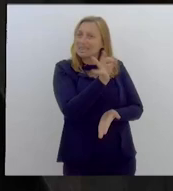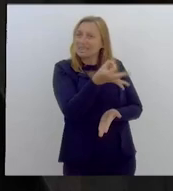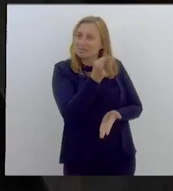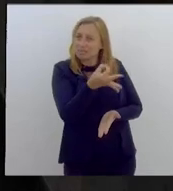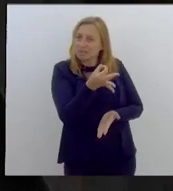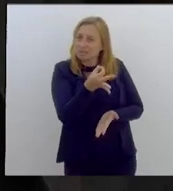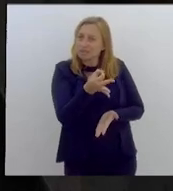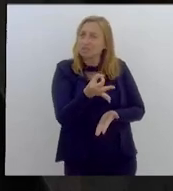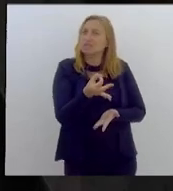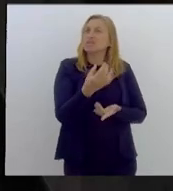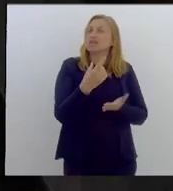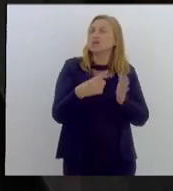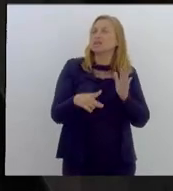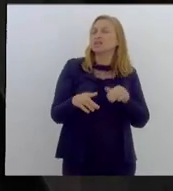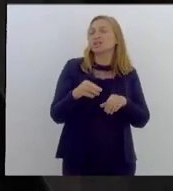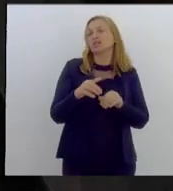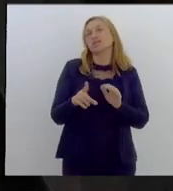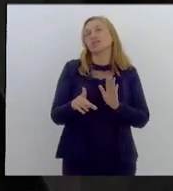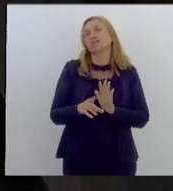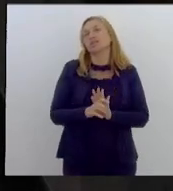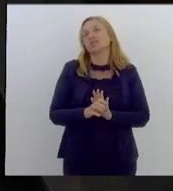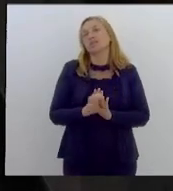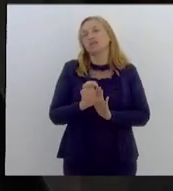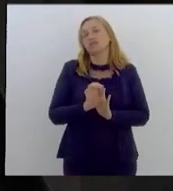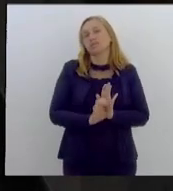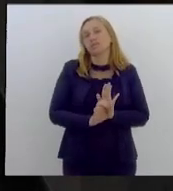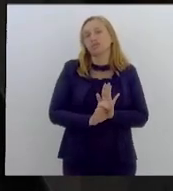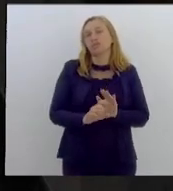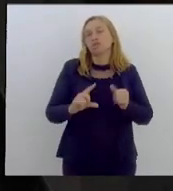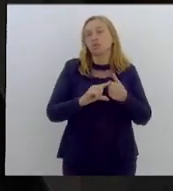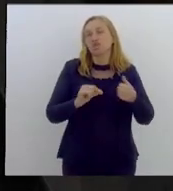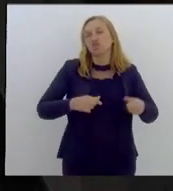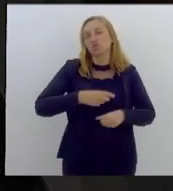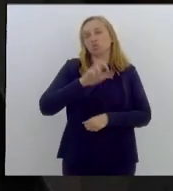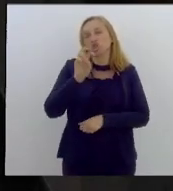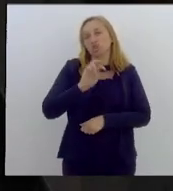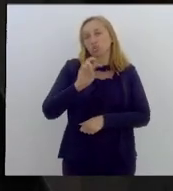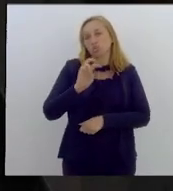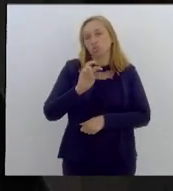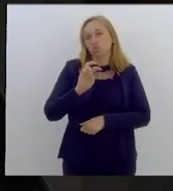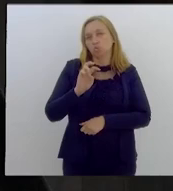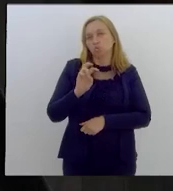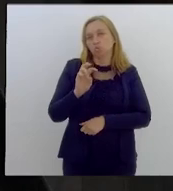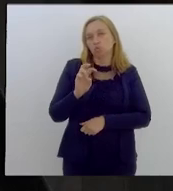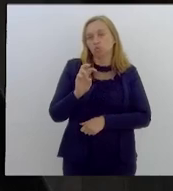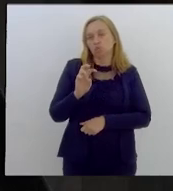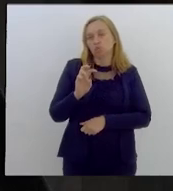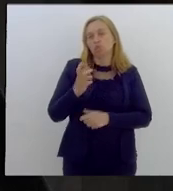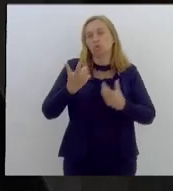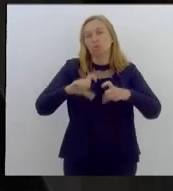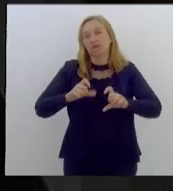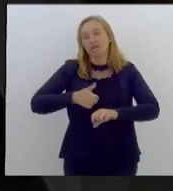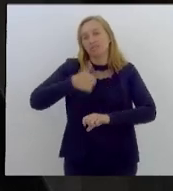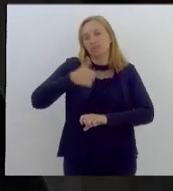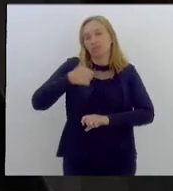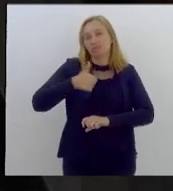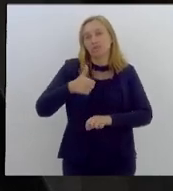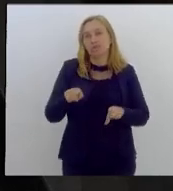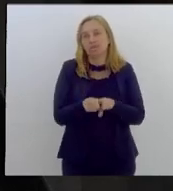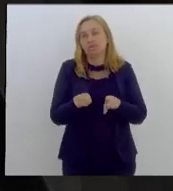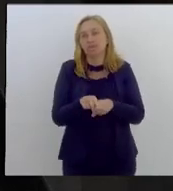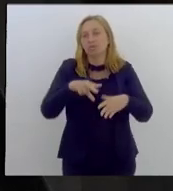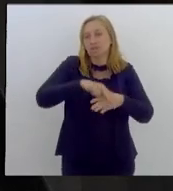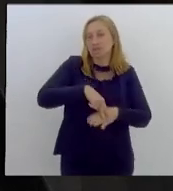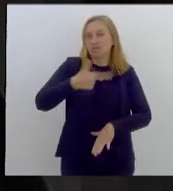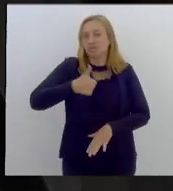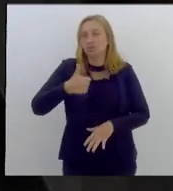exatamente esse destaque ao artigo 5º, ao parágrafo 1º e ao inciso